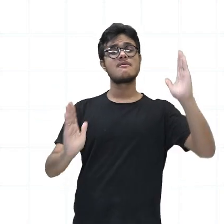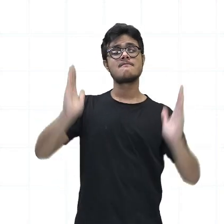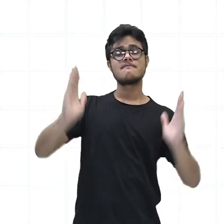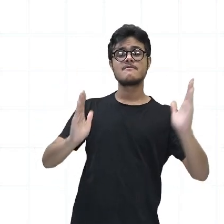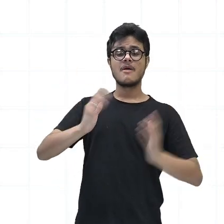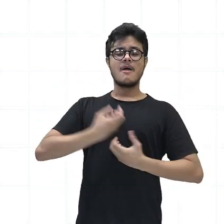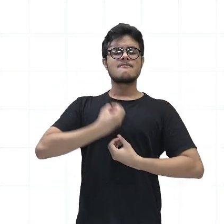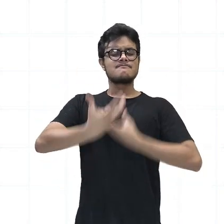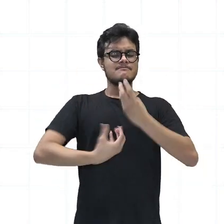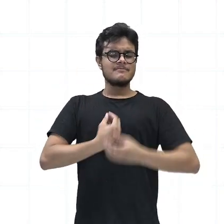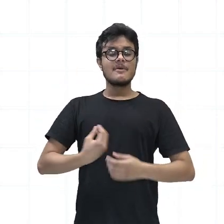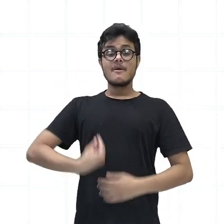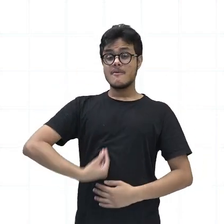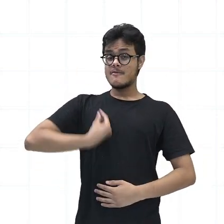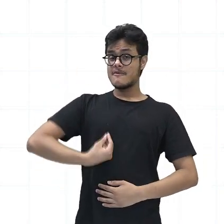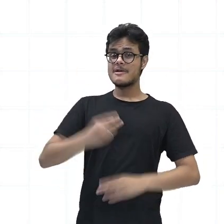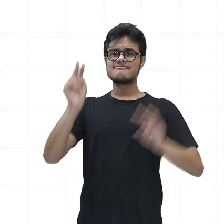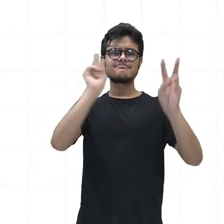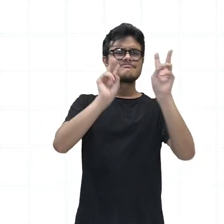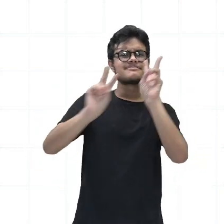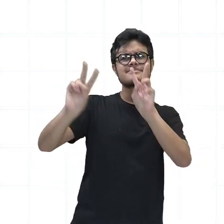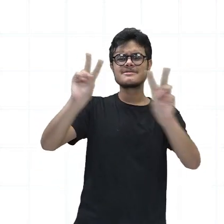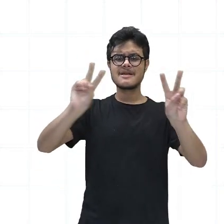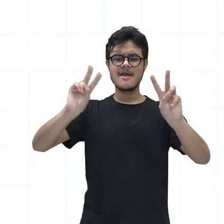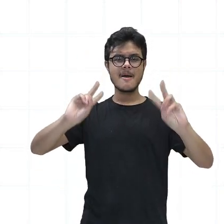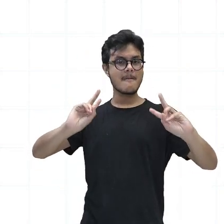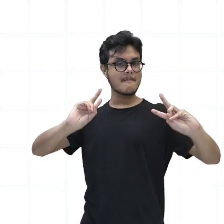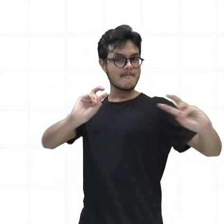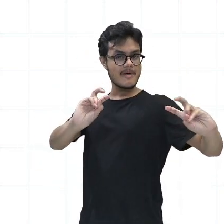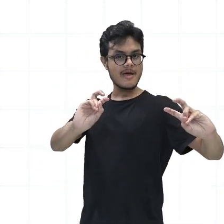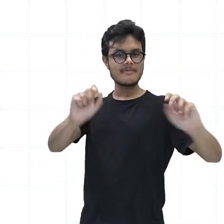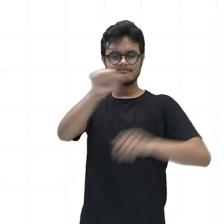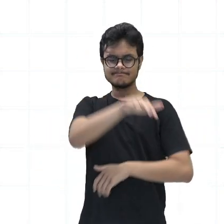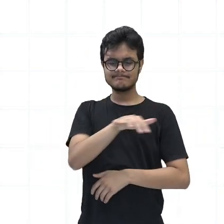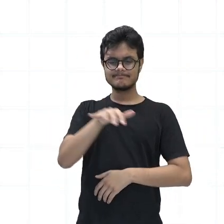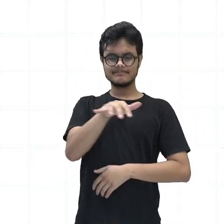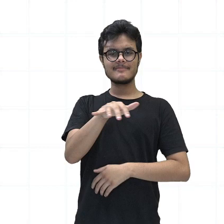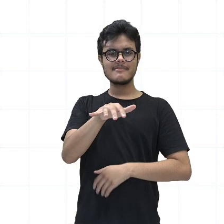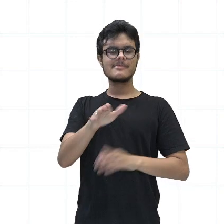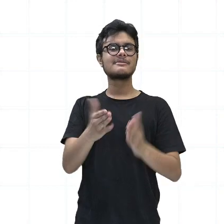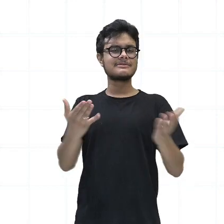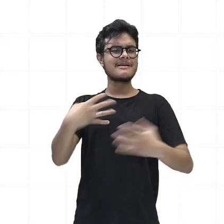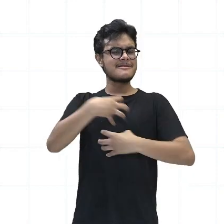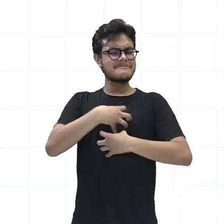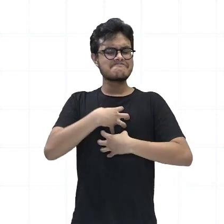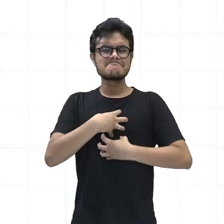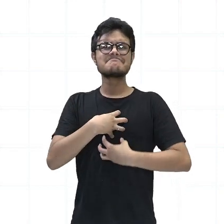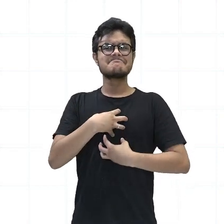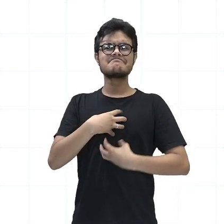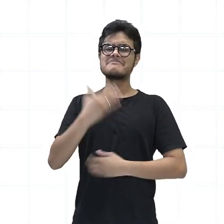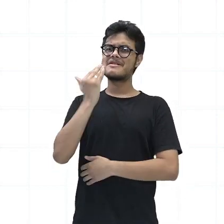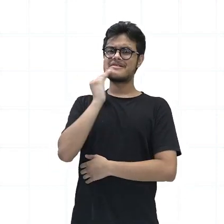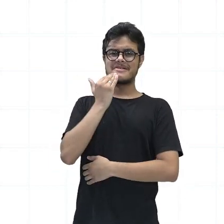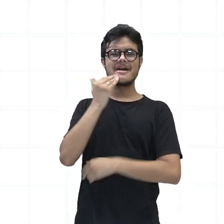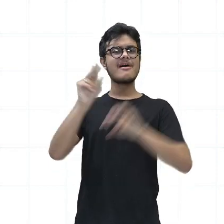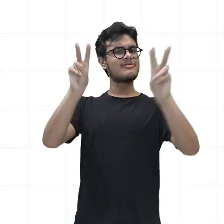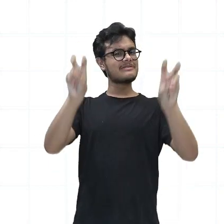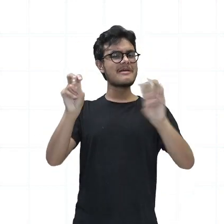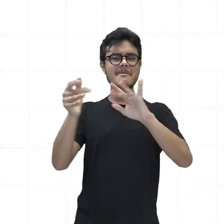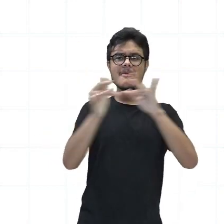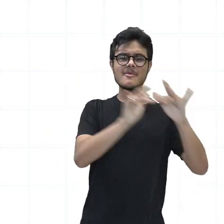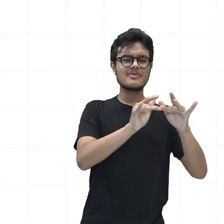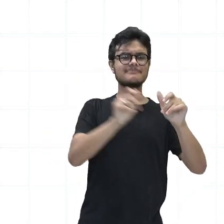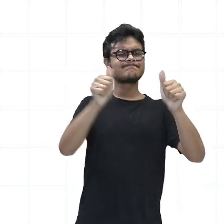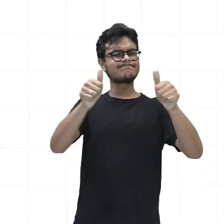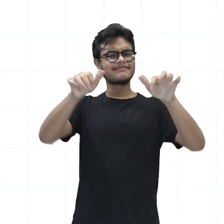visuais essenciais que ajudam a estabelecer o cenário, criar atmosfera e fornecer contexto espacial